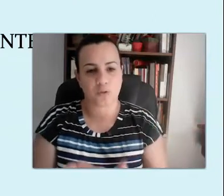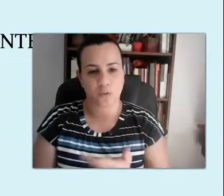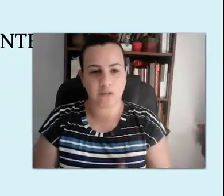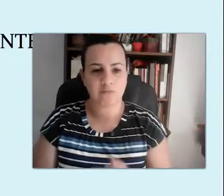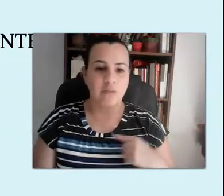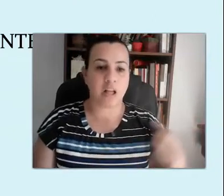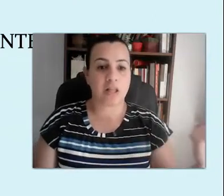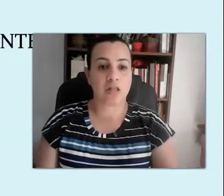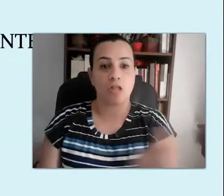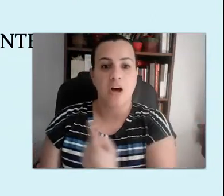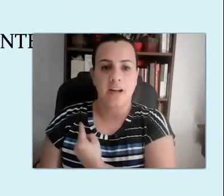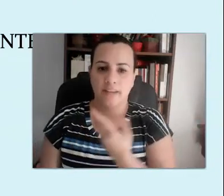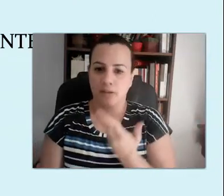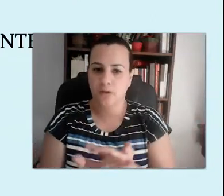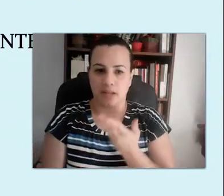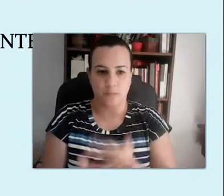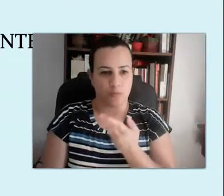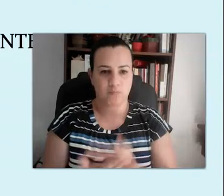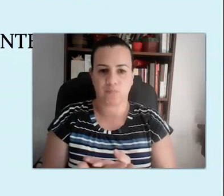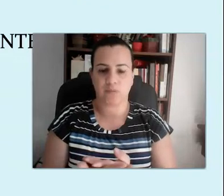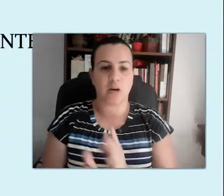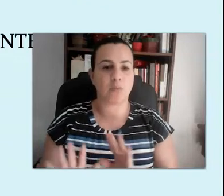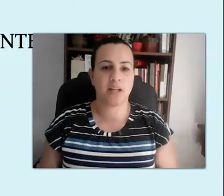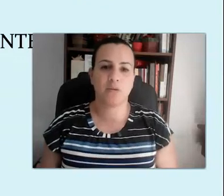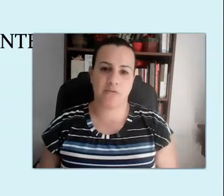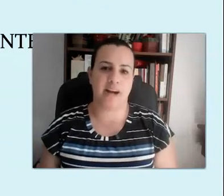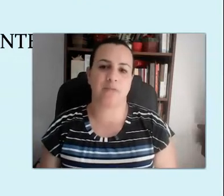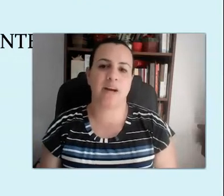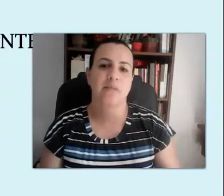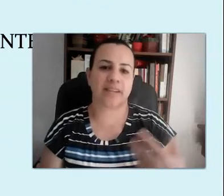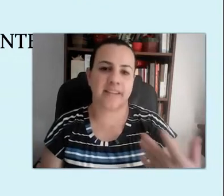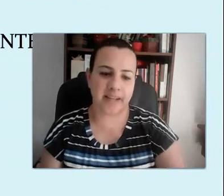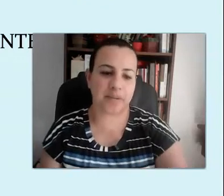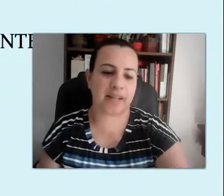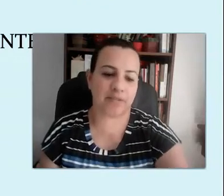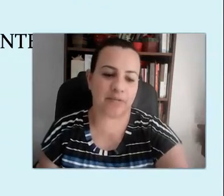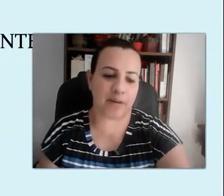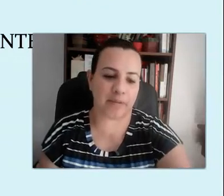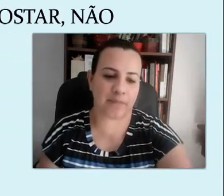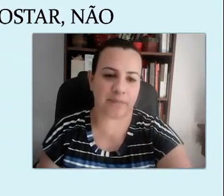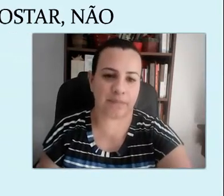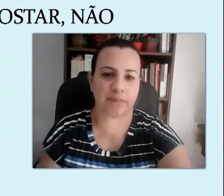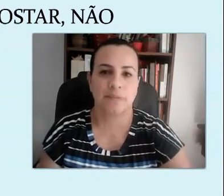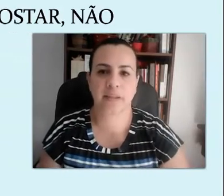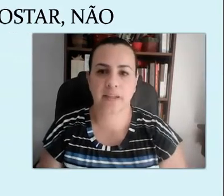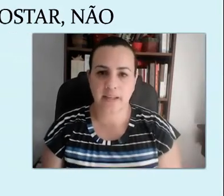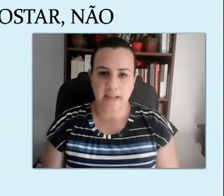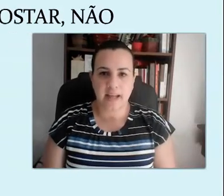eles estudam, nós estudamos. Não muda o verbo vai ser sempre dessa forma.